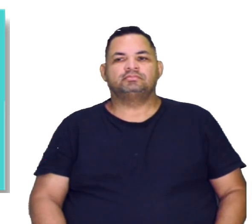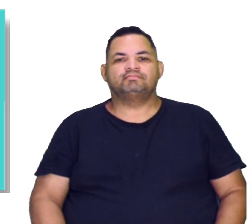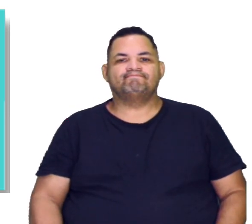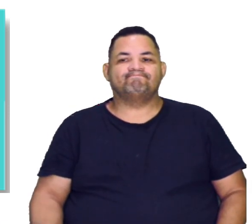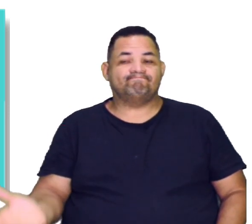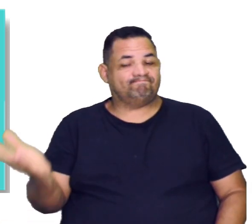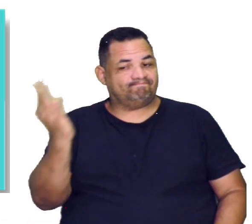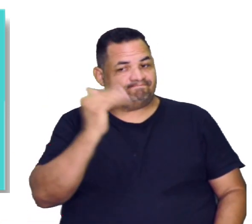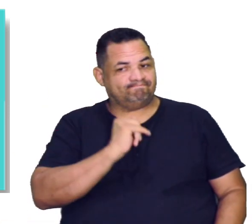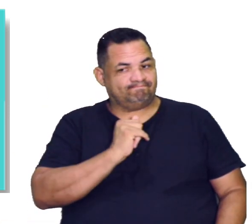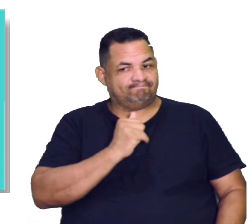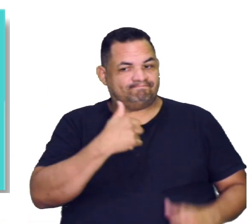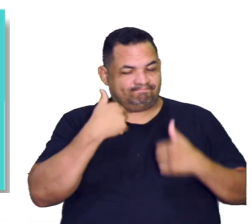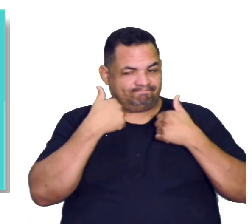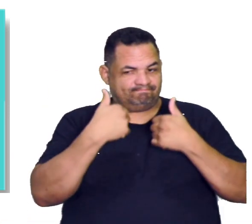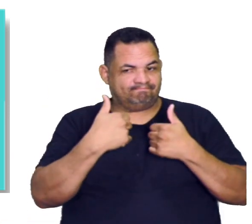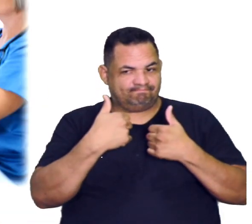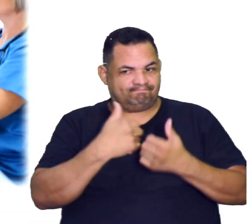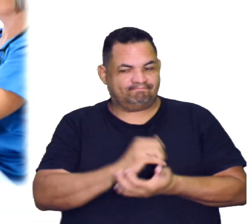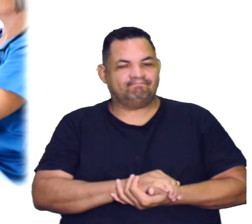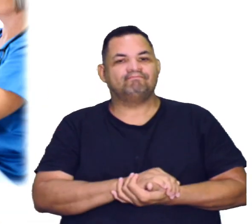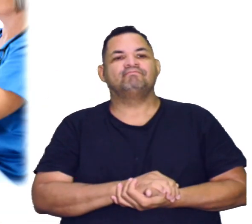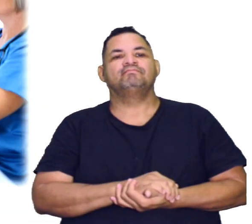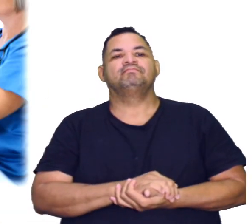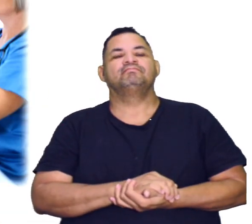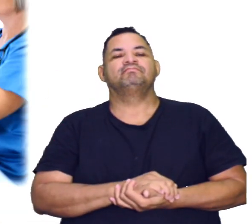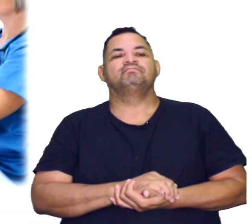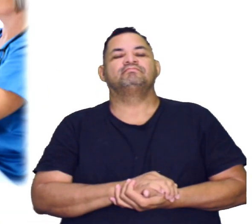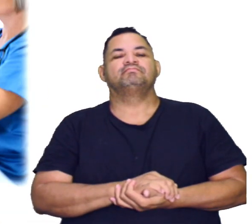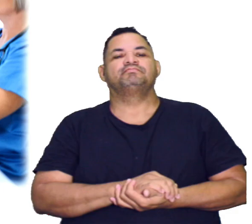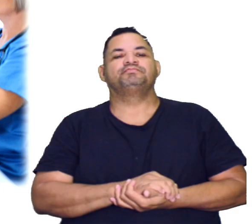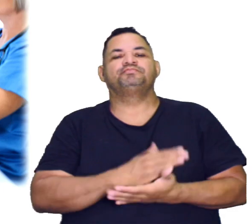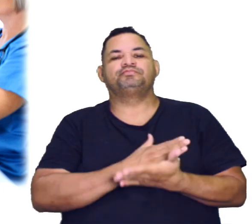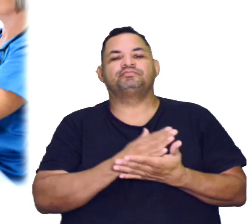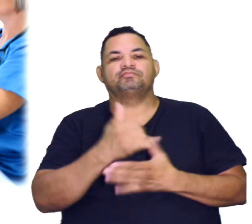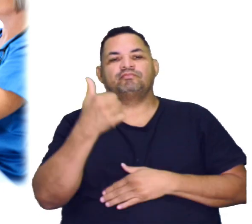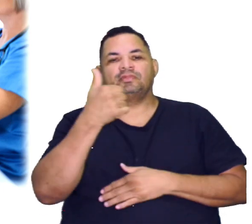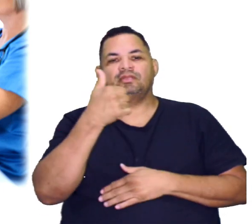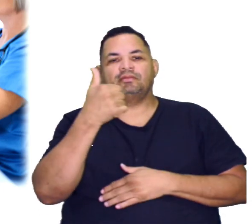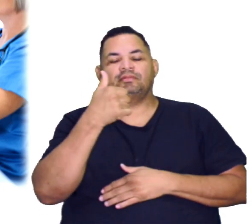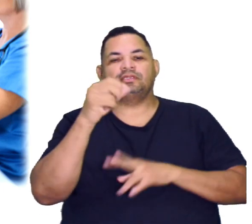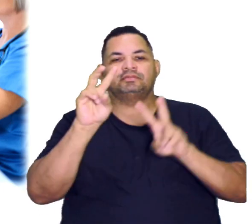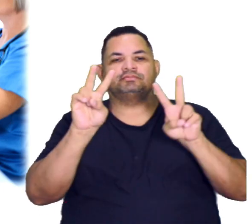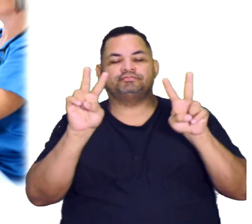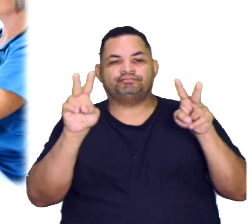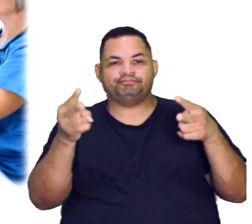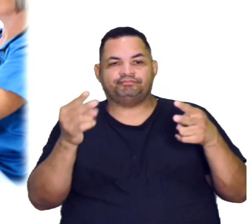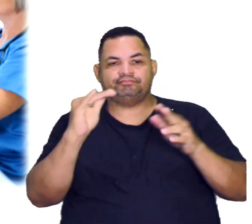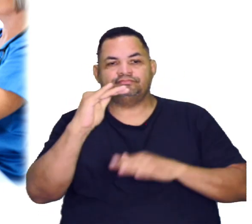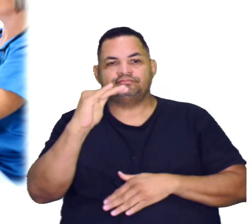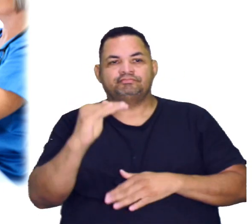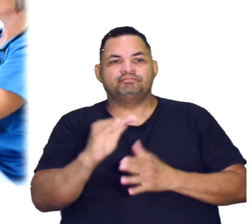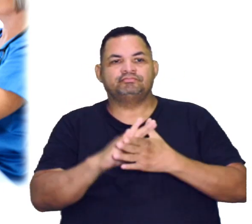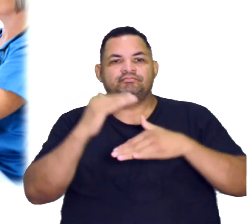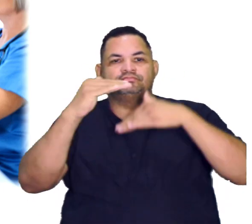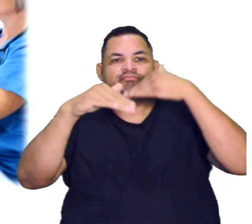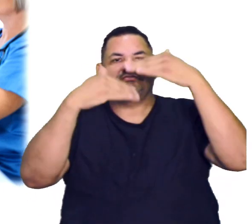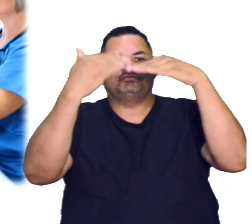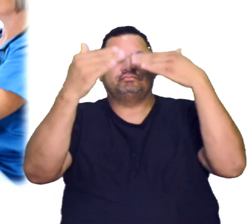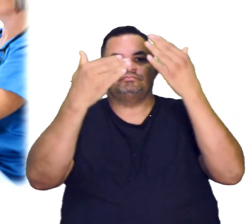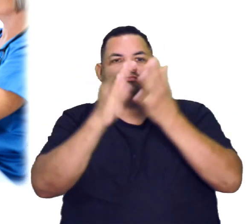então, caríssimos? Então, bora lá. Então, entramos aqui na primeira subtemática, que é o